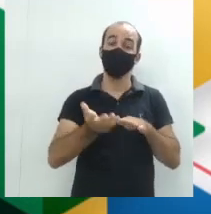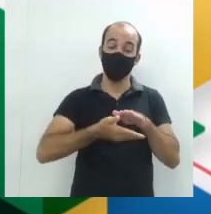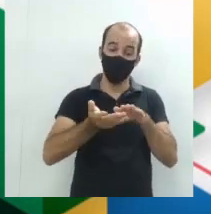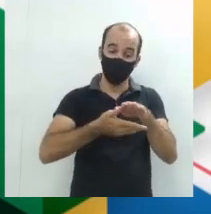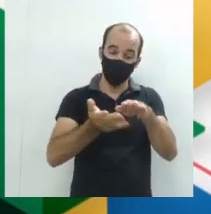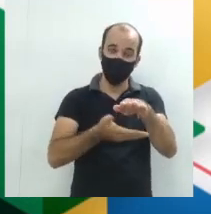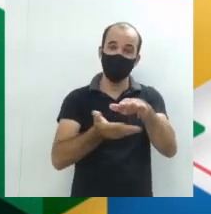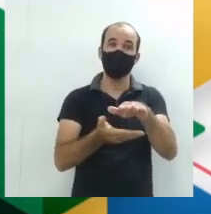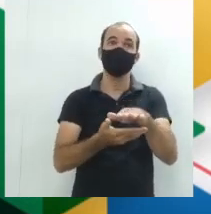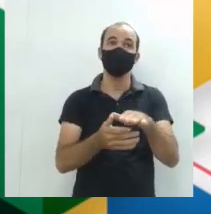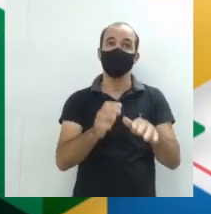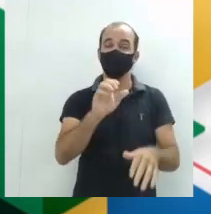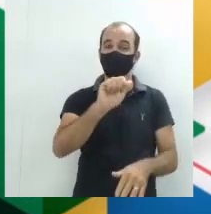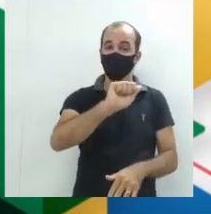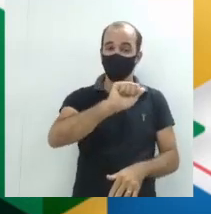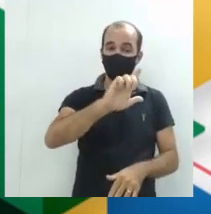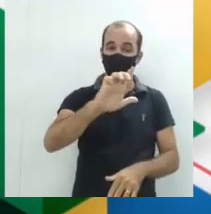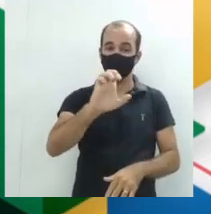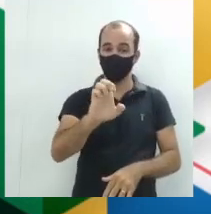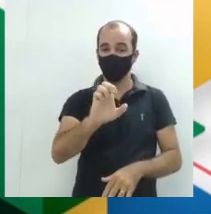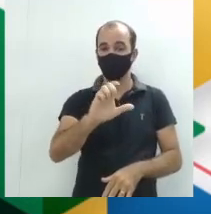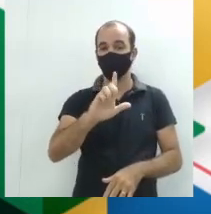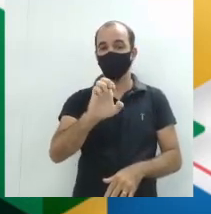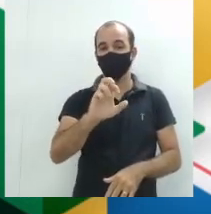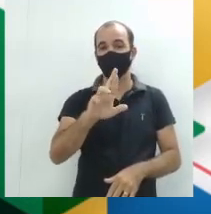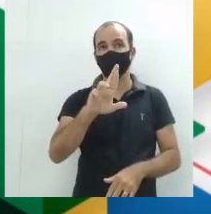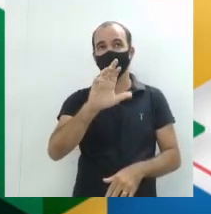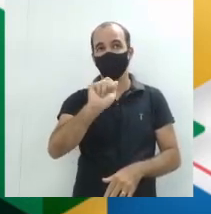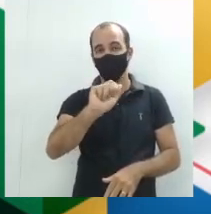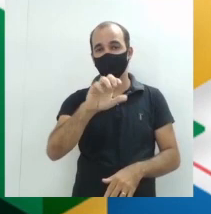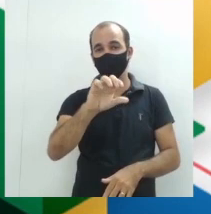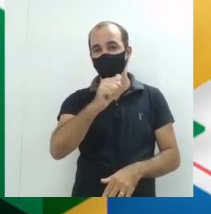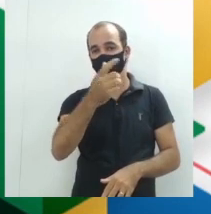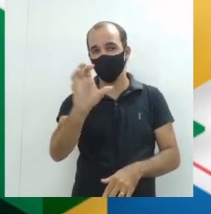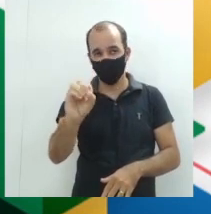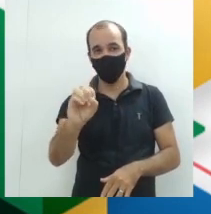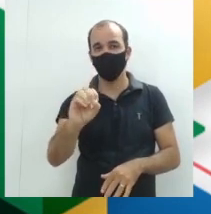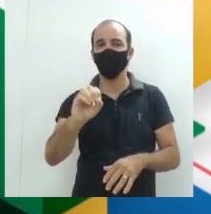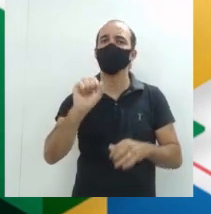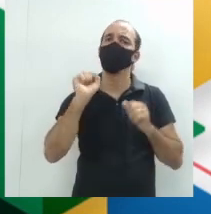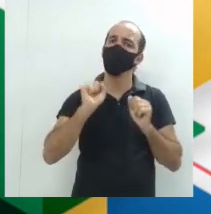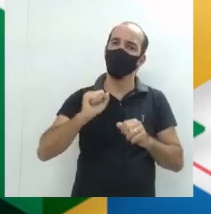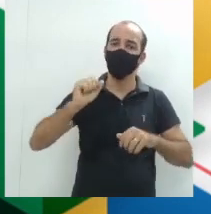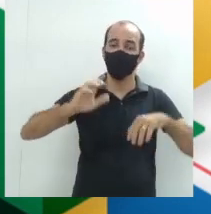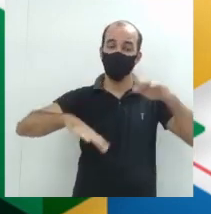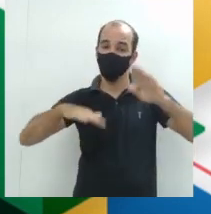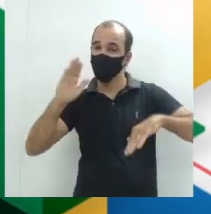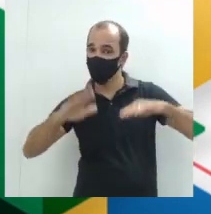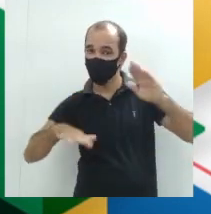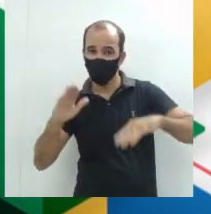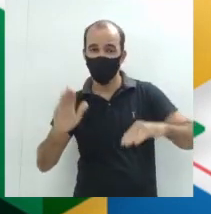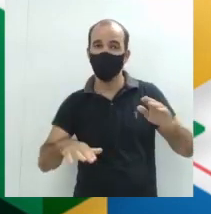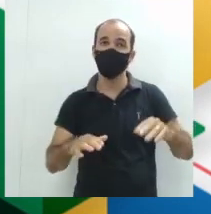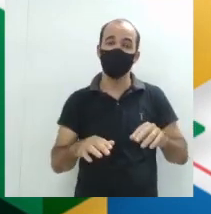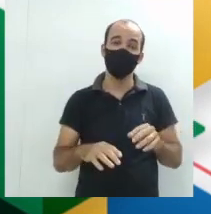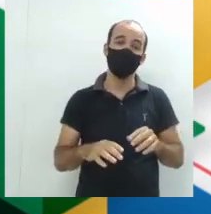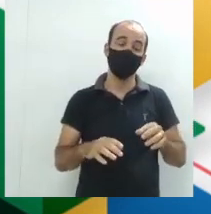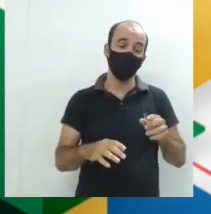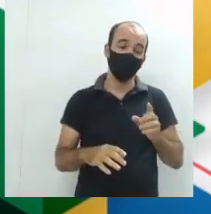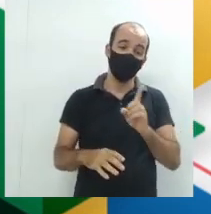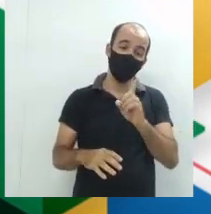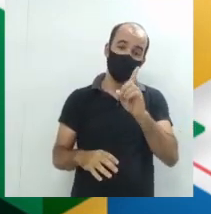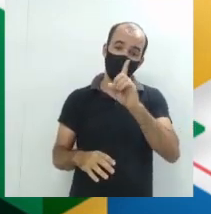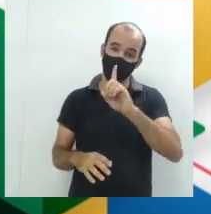de duas formas. Ela pode variar em direção e pode variar em módulo. É por isso que nós temos